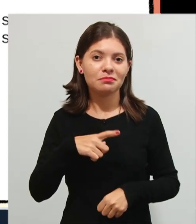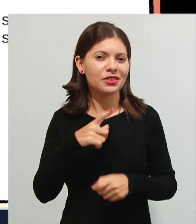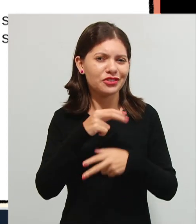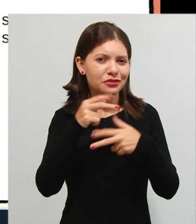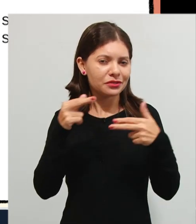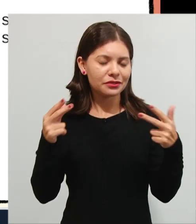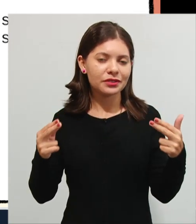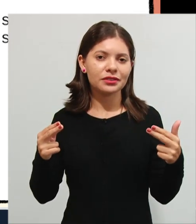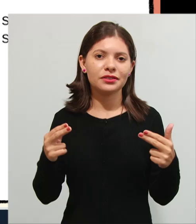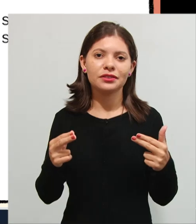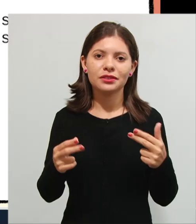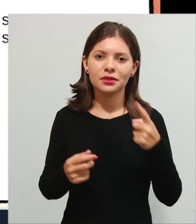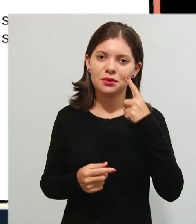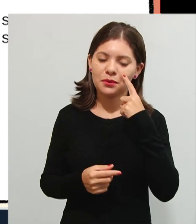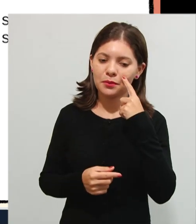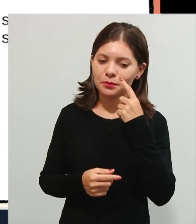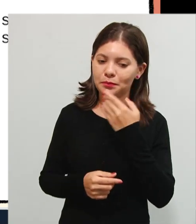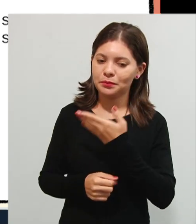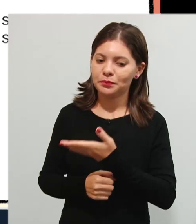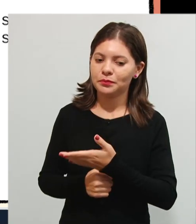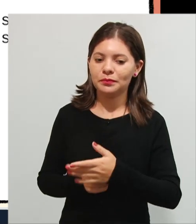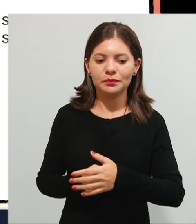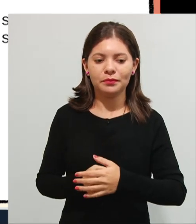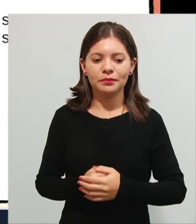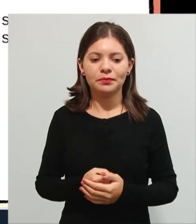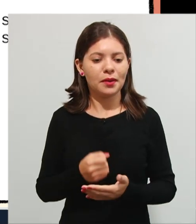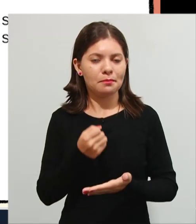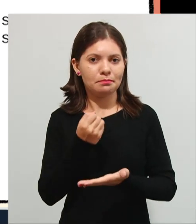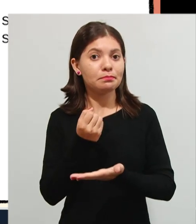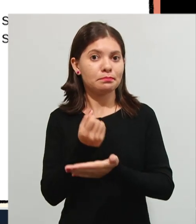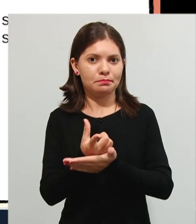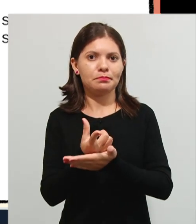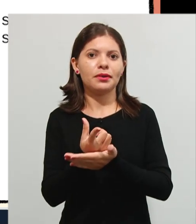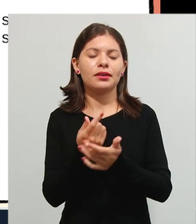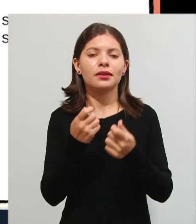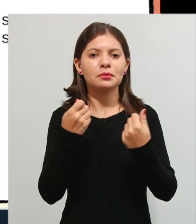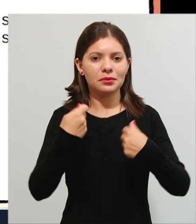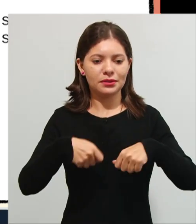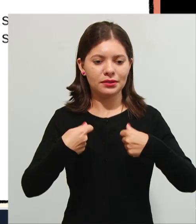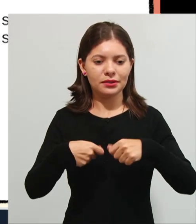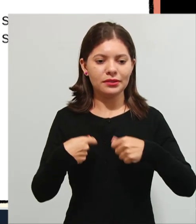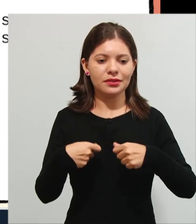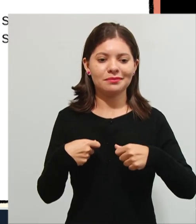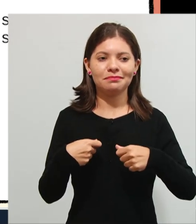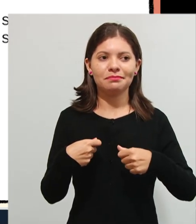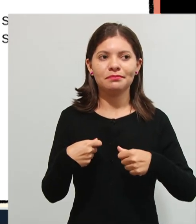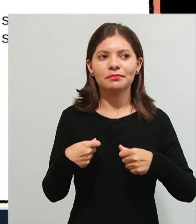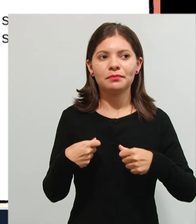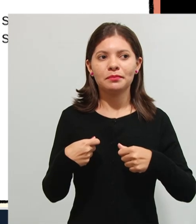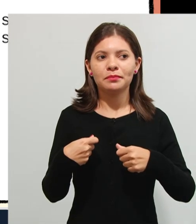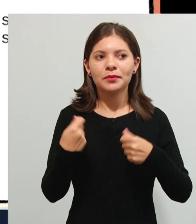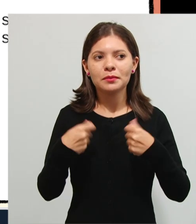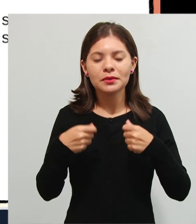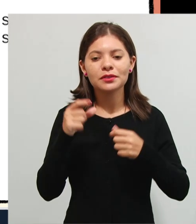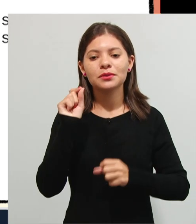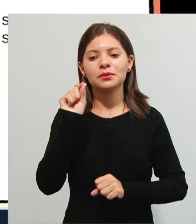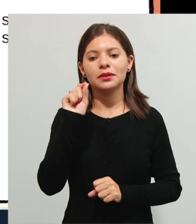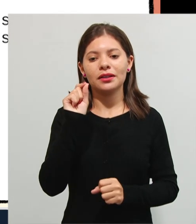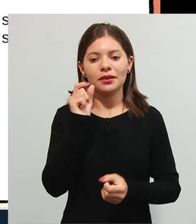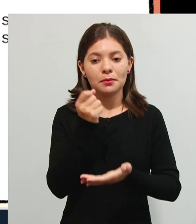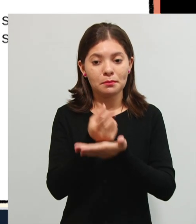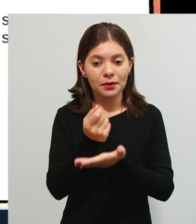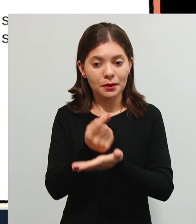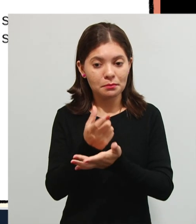ok? Porém, nós temos também outras possibilidades. A gente sabe que o pacote Office ele é pago, então é